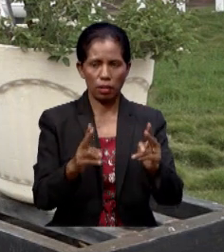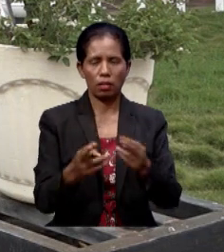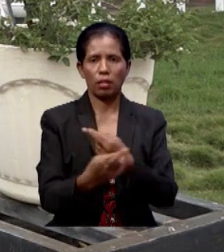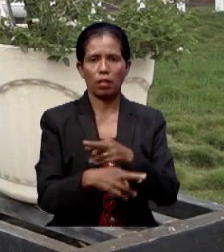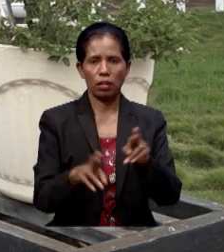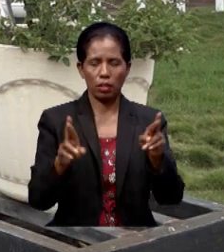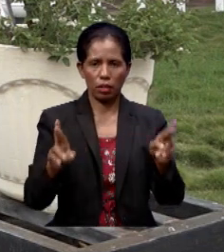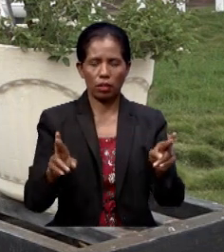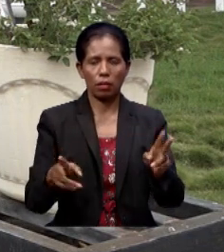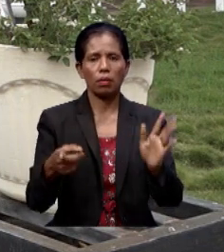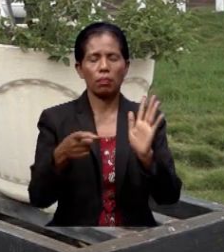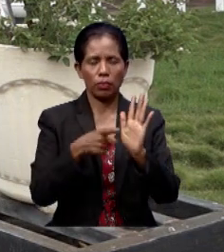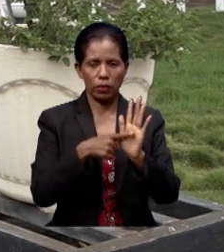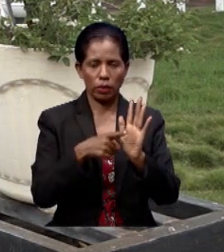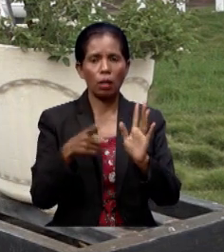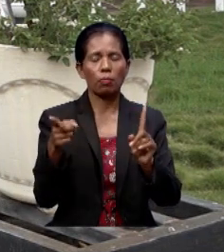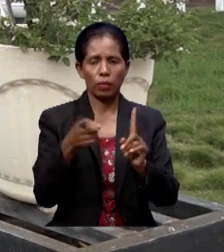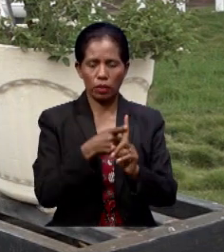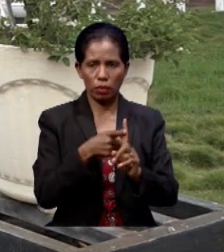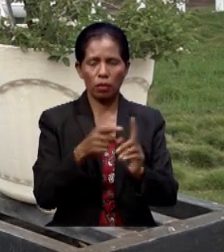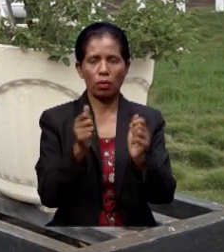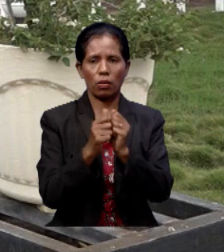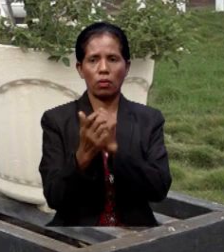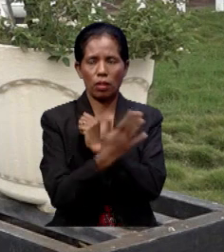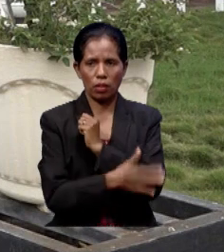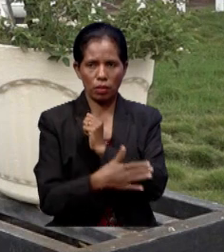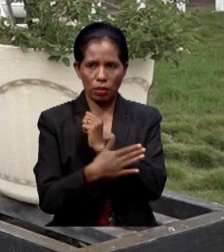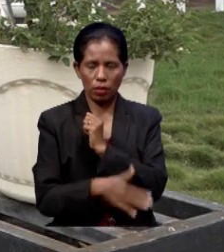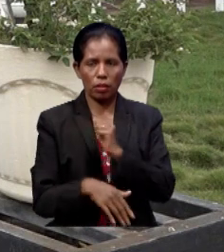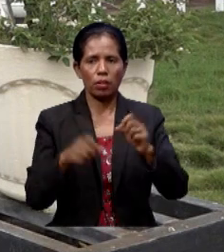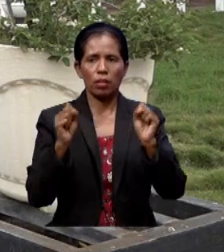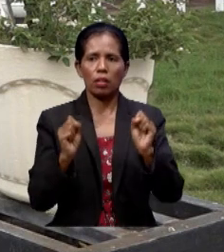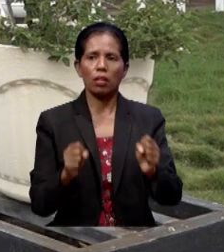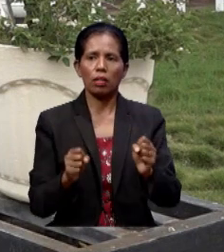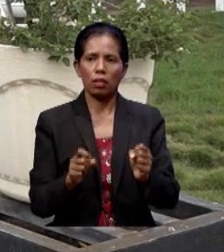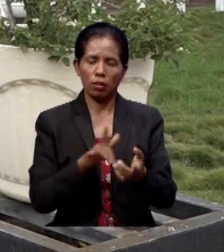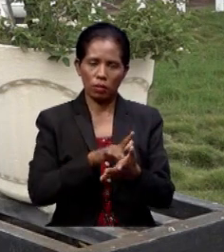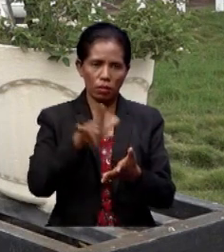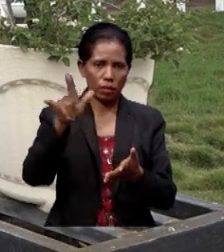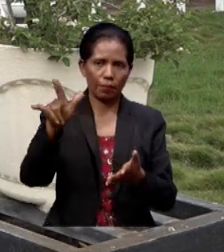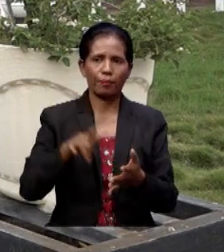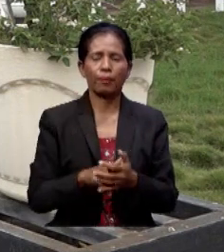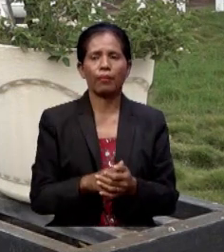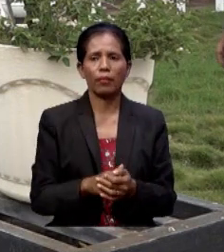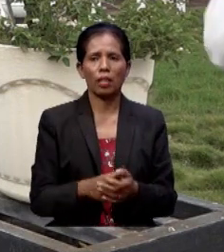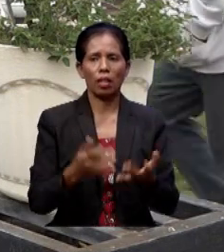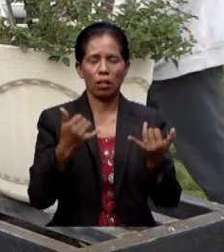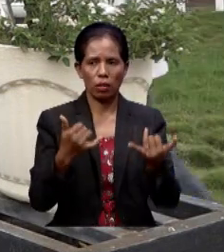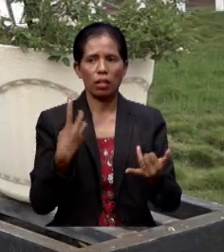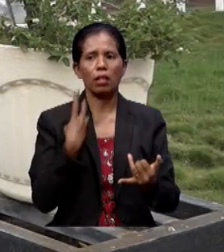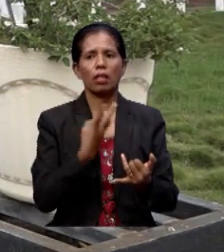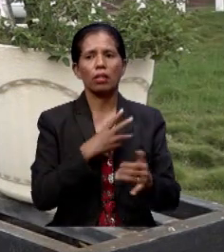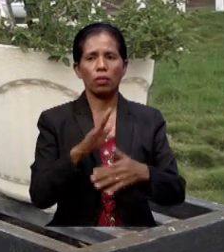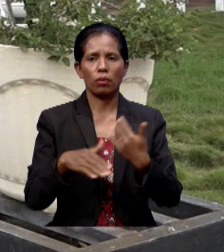resultado dan mek positif, o nasau ne bemaka sira atu semo ba. Nebe agora parti ita buat